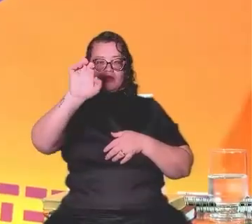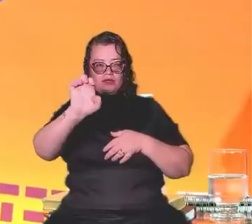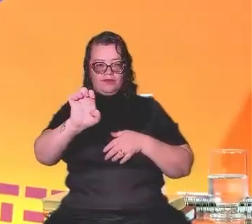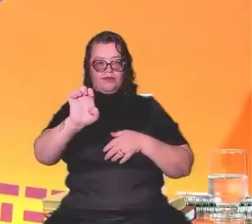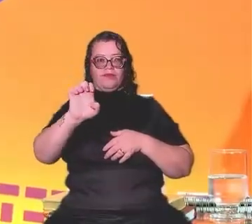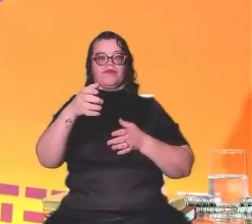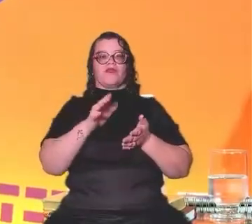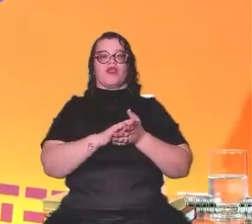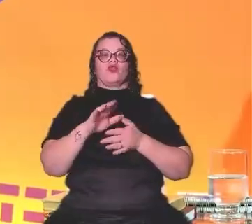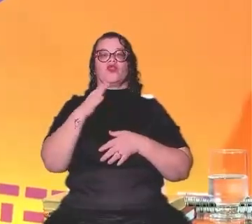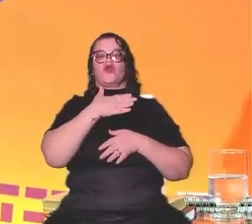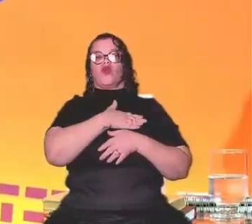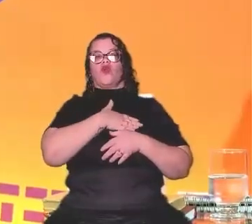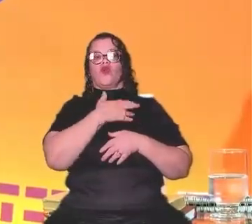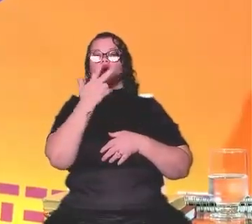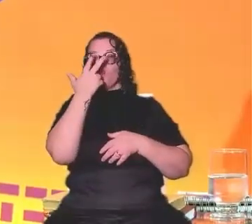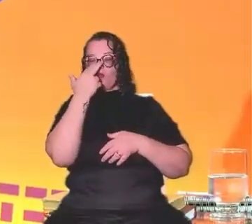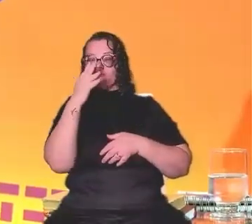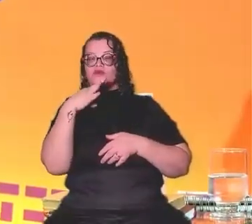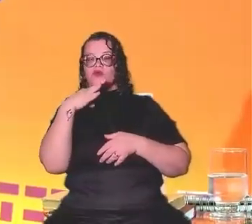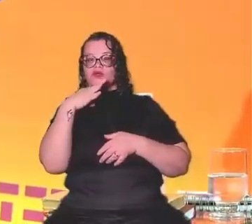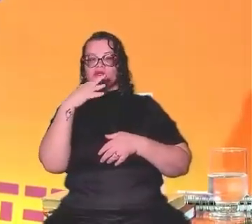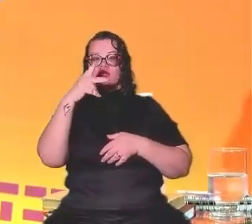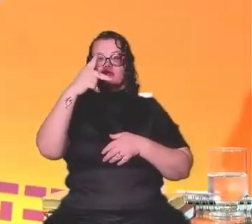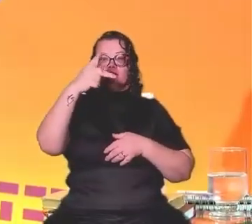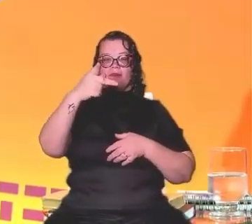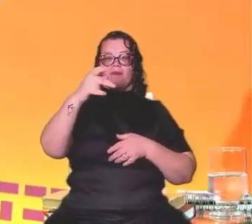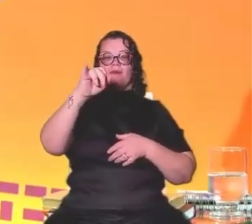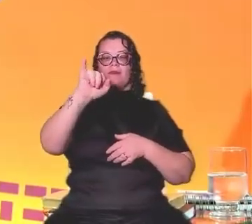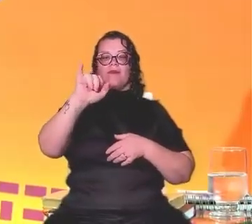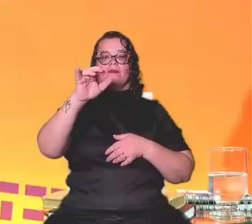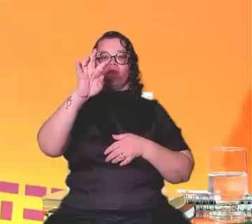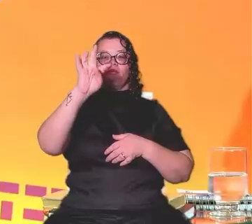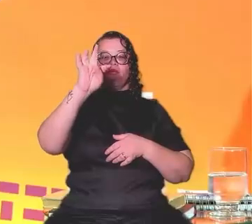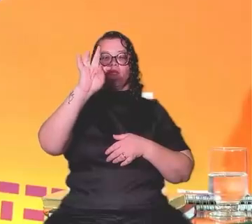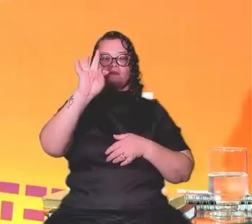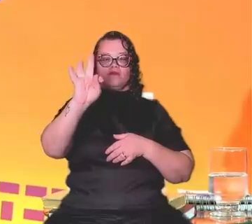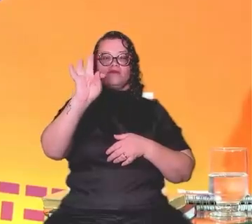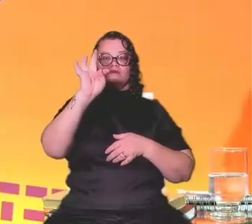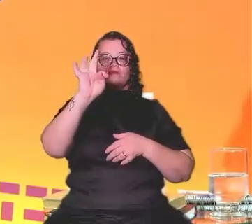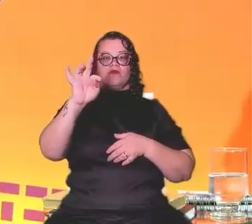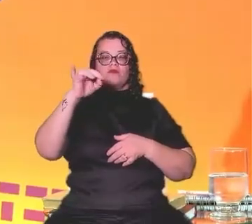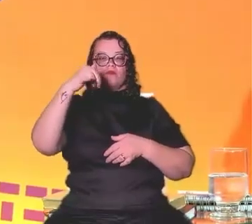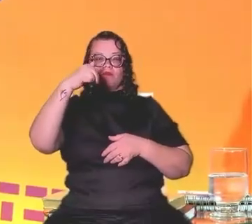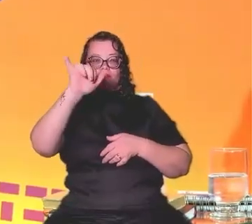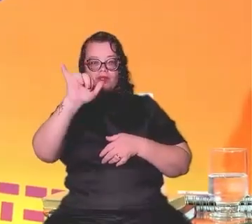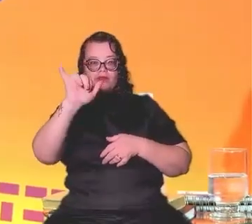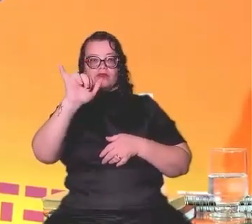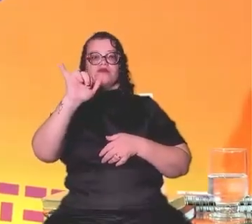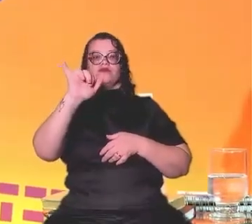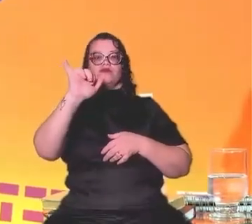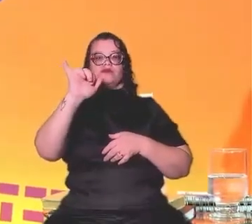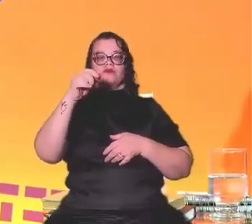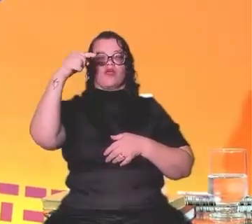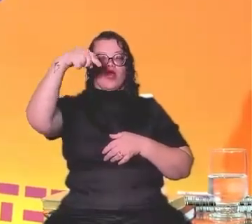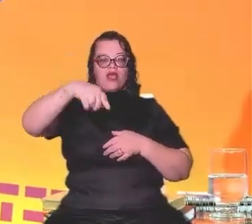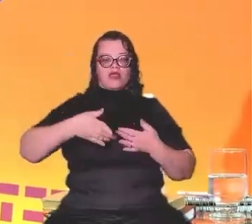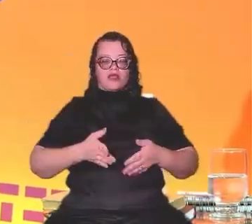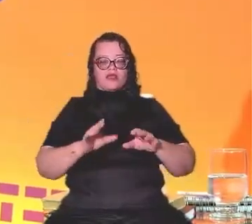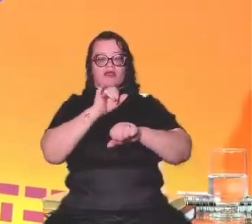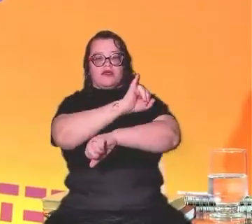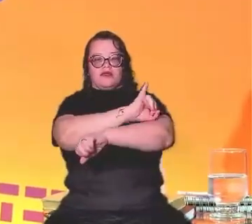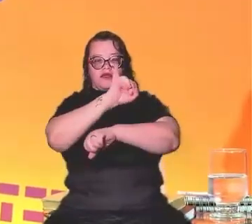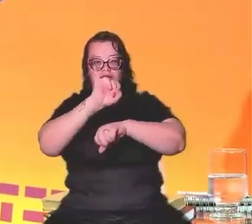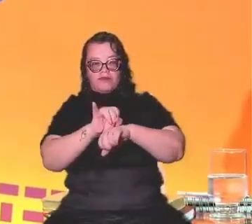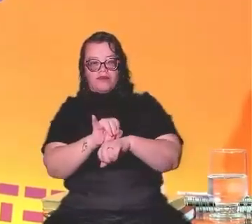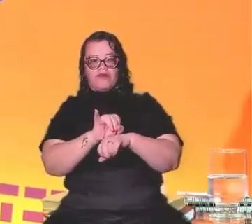Mas, carinhosamente, todo mundo me conhece como Pete, né? Eu sou itabirano, da Gema. Vivi um tempo em Ouro